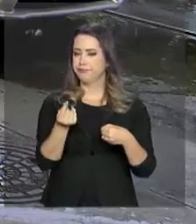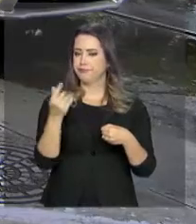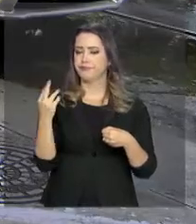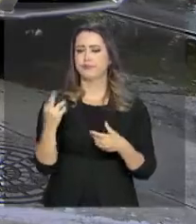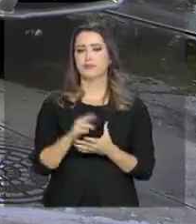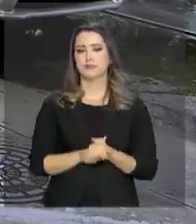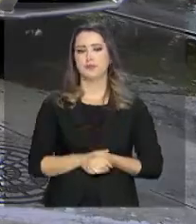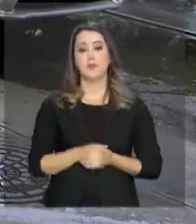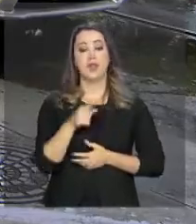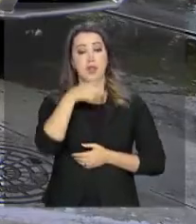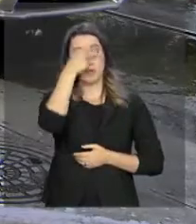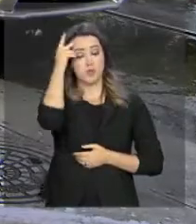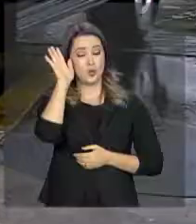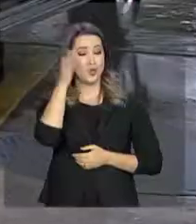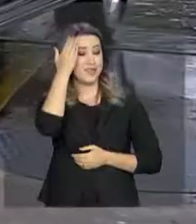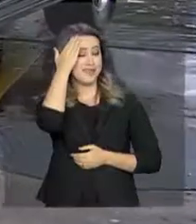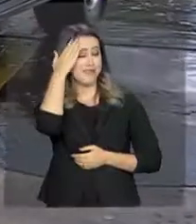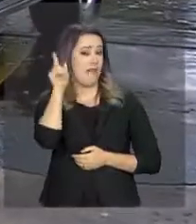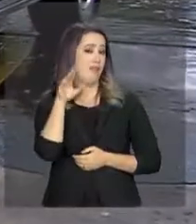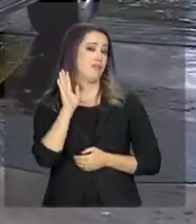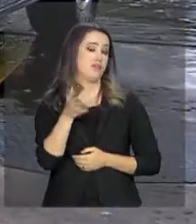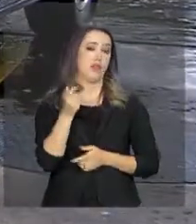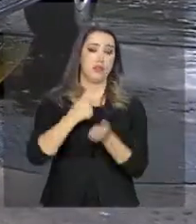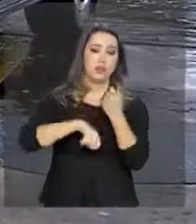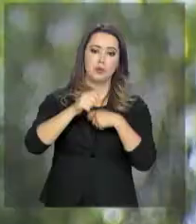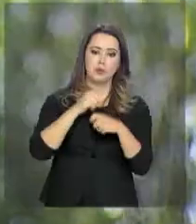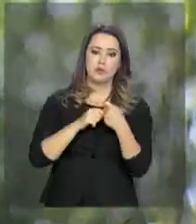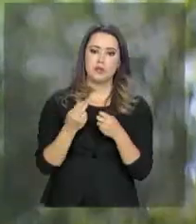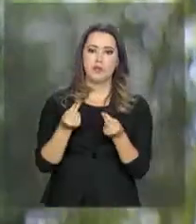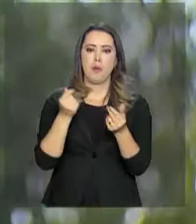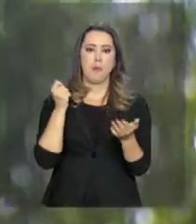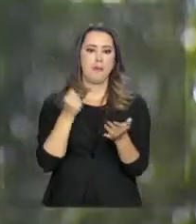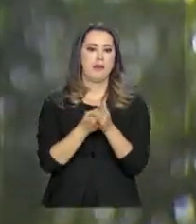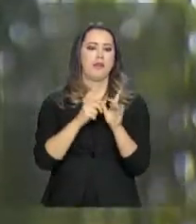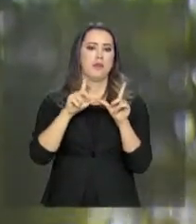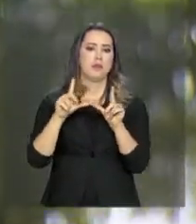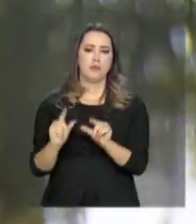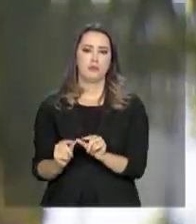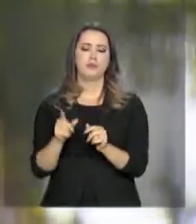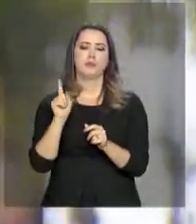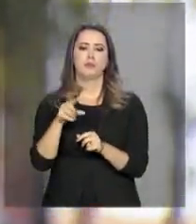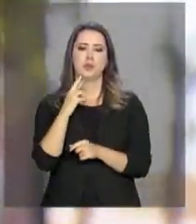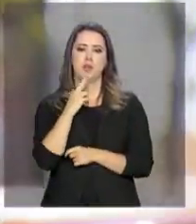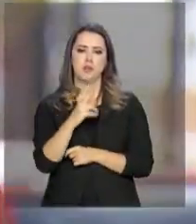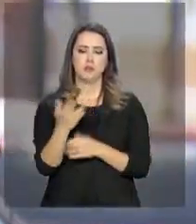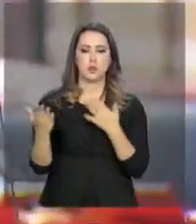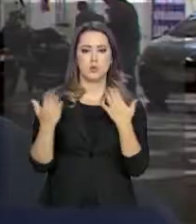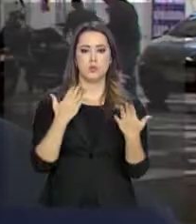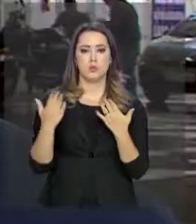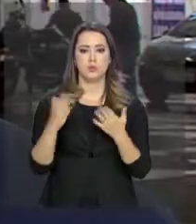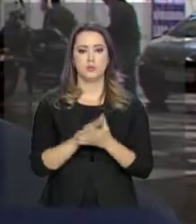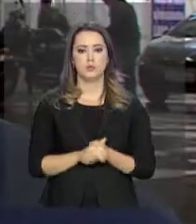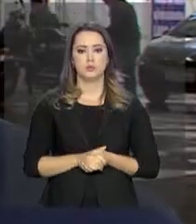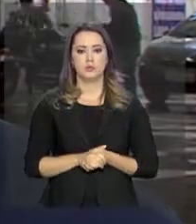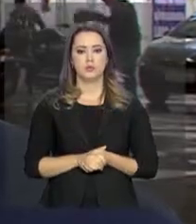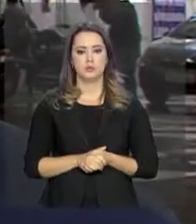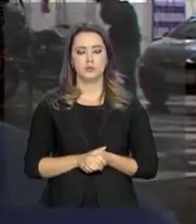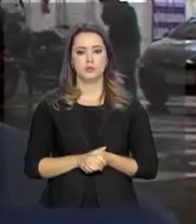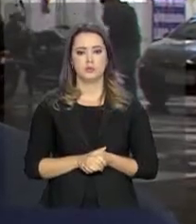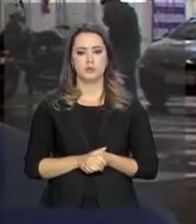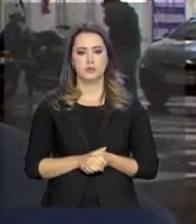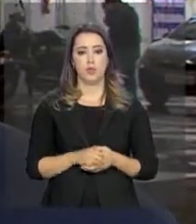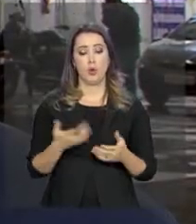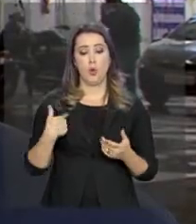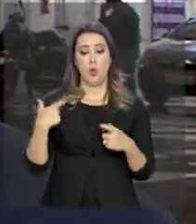motoristas já sabem para quem quer economizar e pagar mais barato a solução é comparar normalmente na área que o